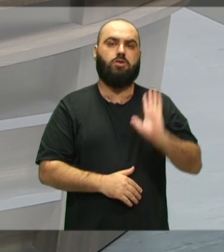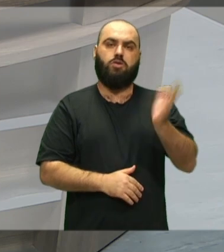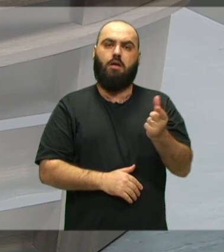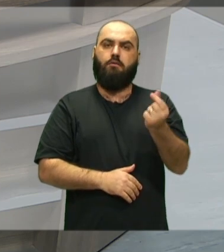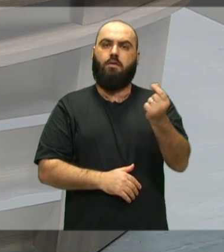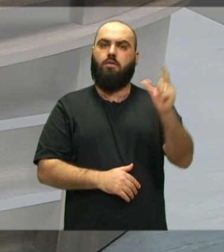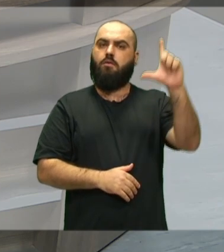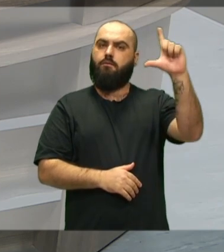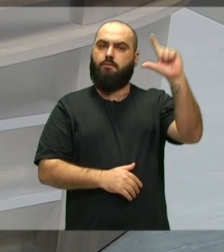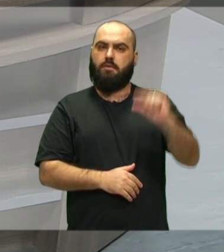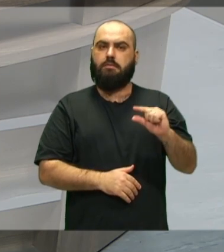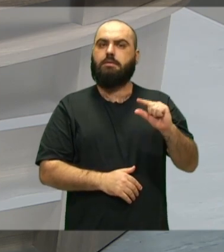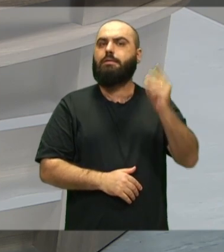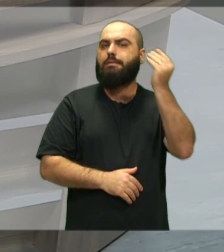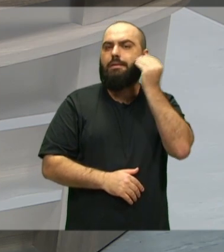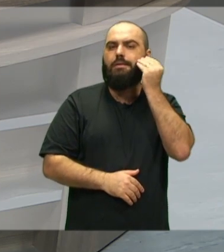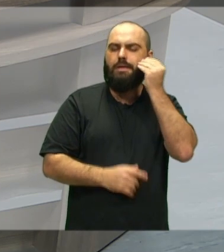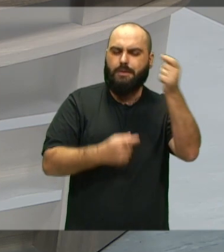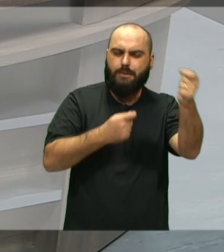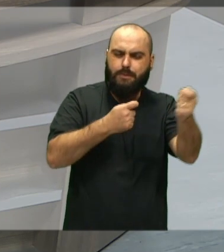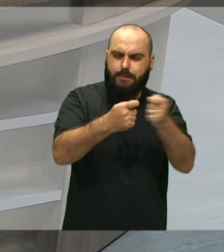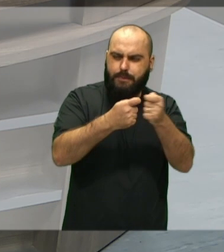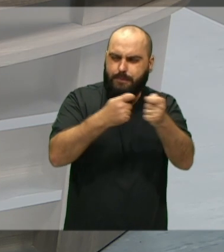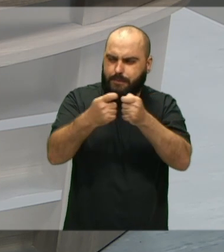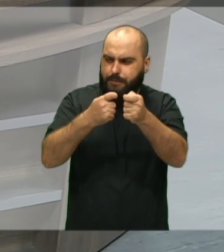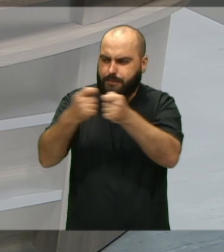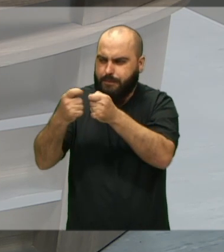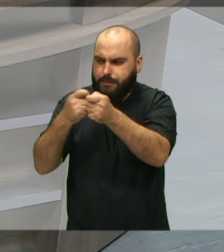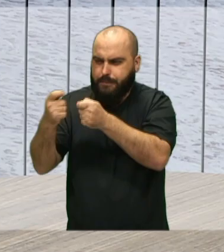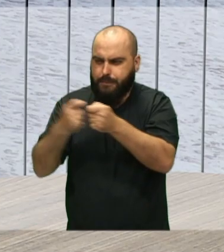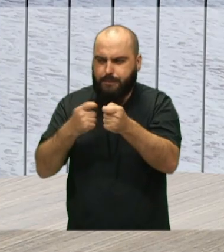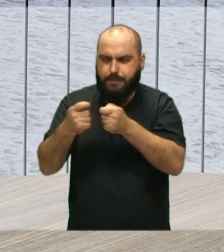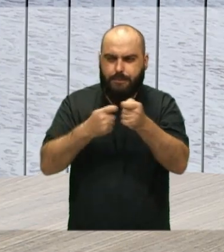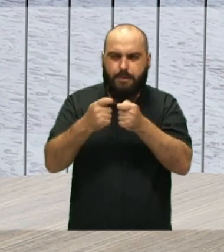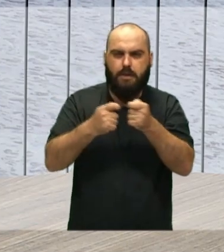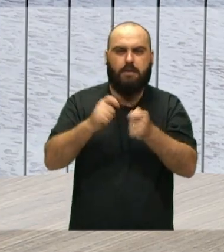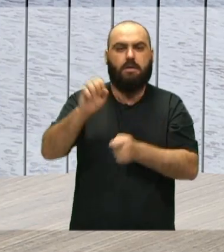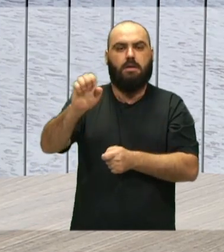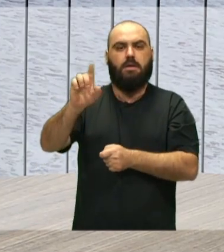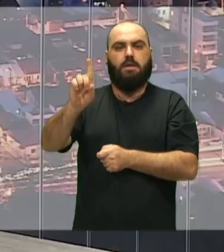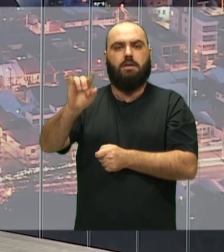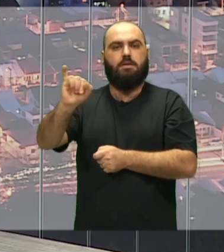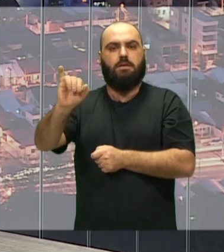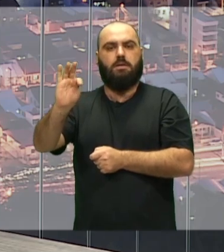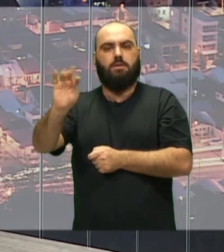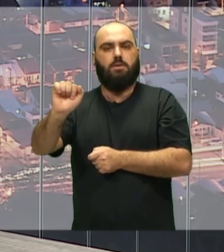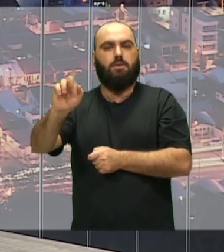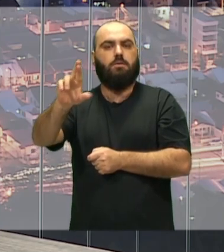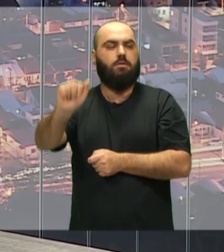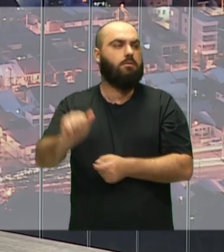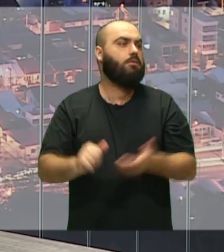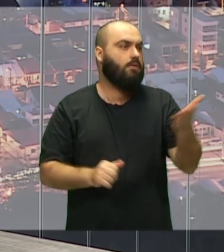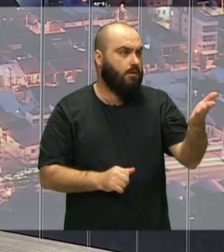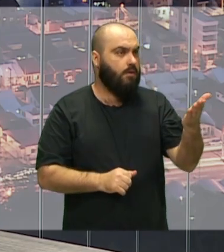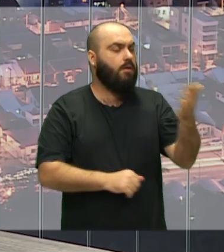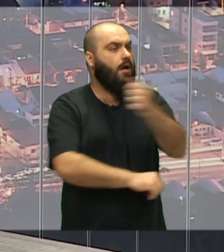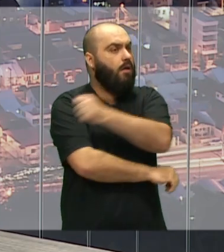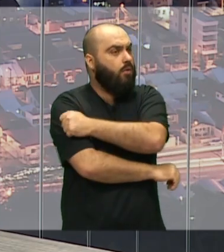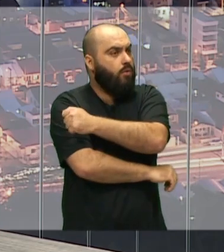bem menor, tentei negociar de todas as formas possíveis com a editora. Para ser acessível, até porque você tem muito